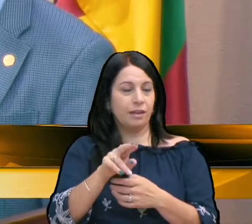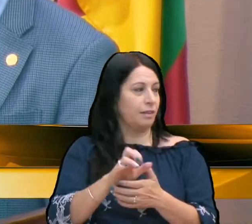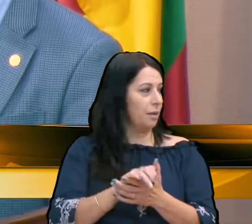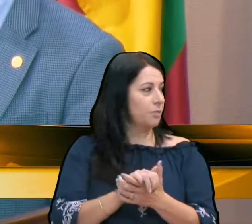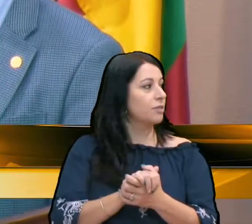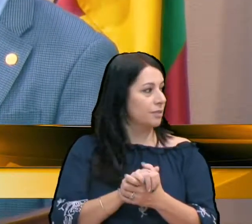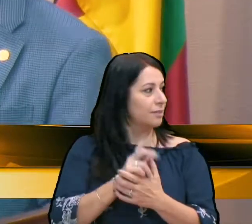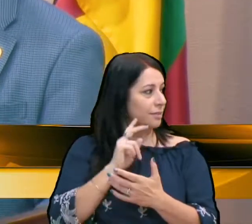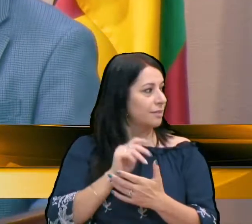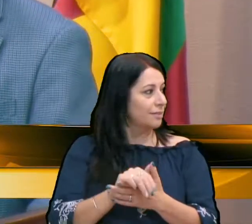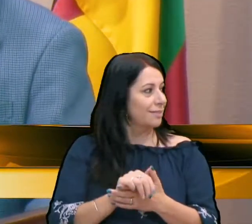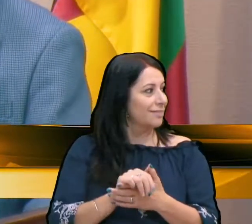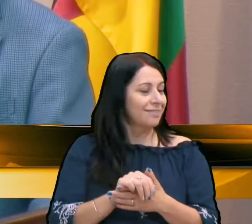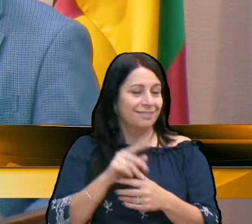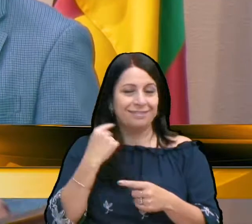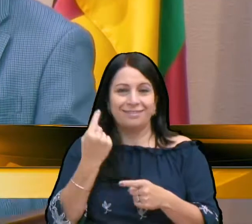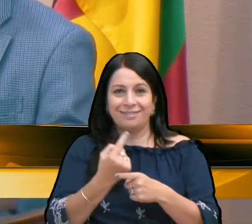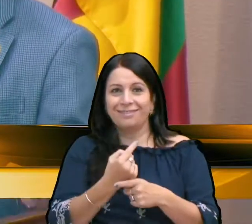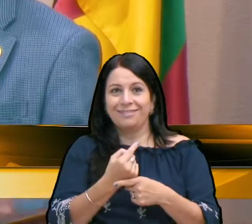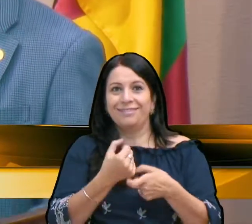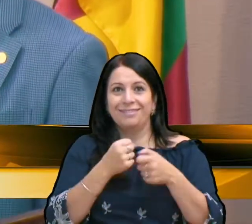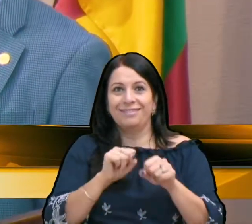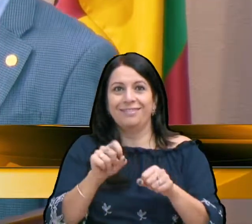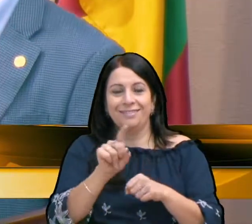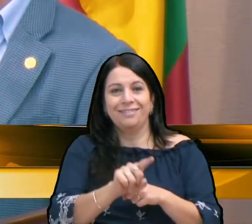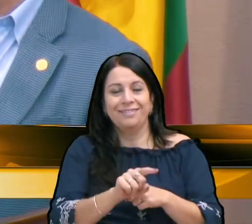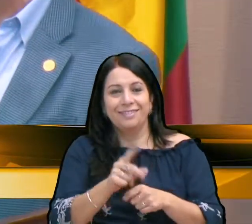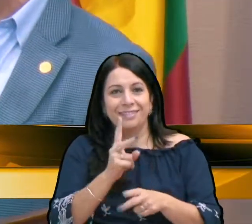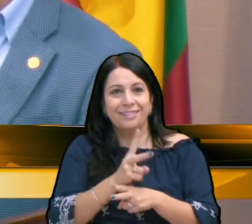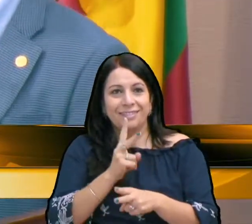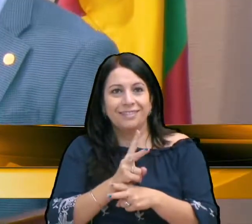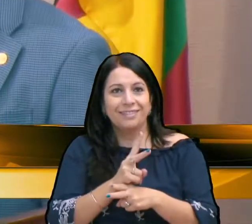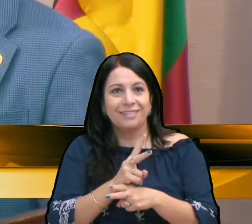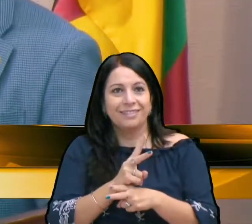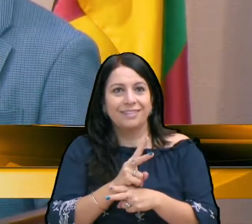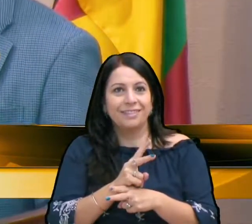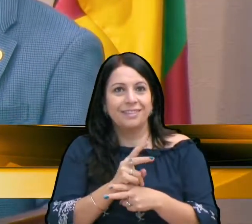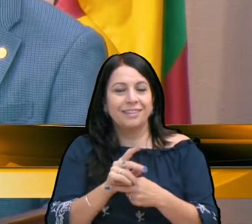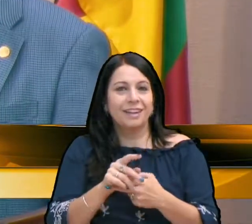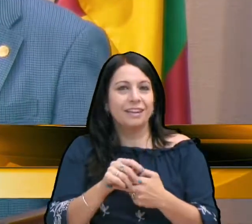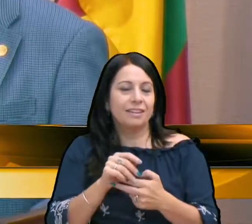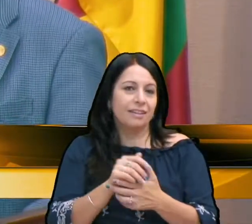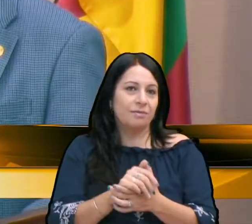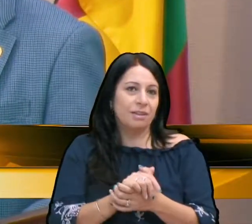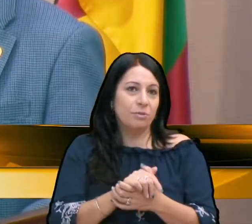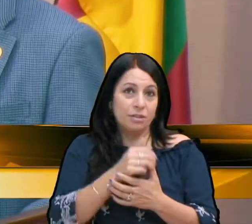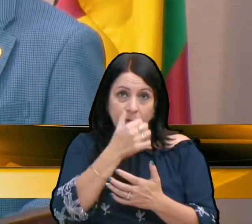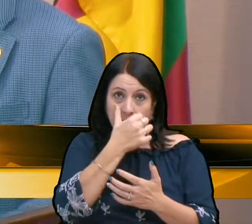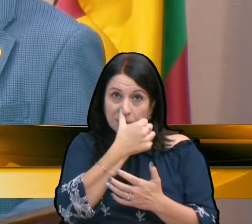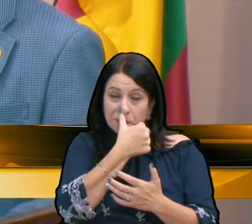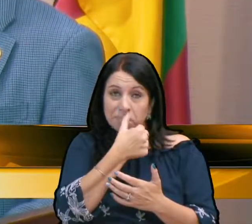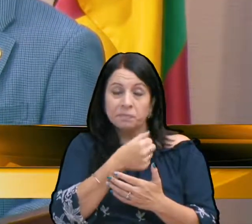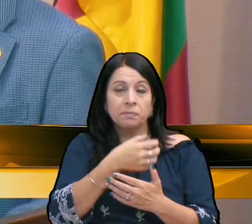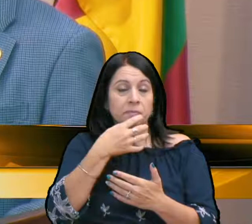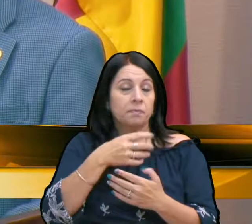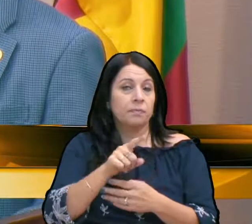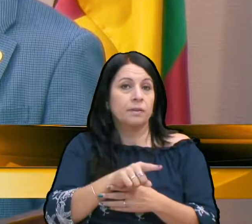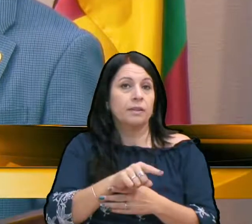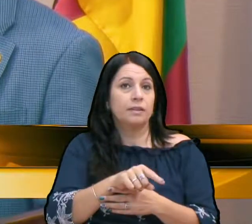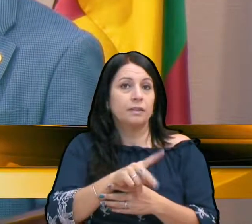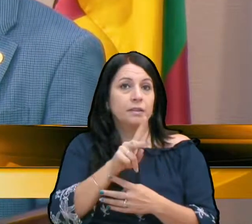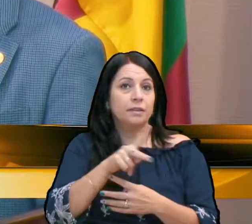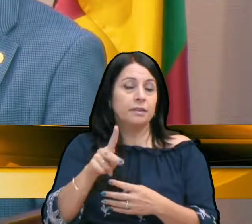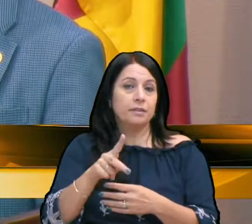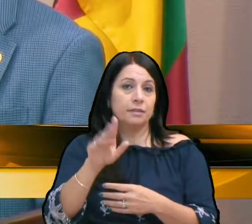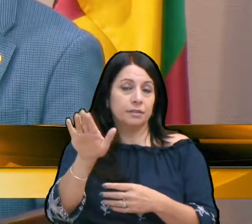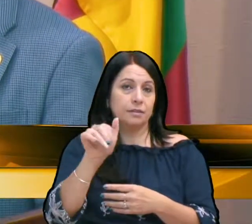à Secretaria, dizendo que essa cedência ela era normal, na qual essas quatro professoras que acabei de